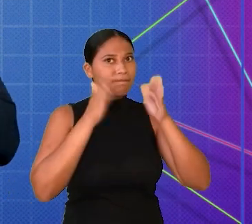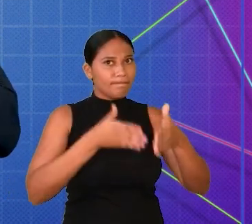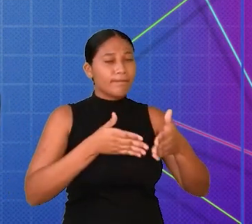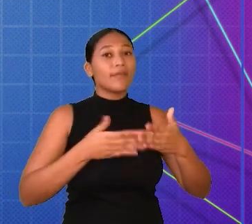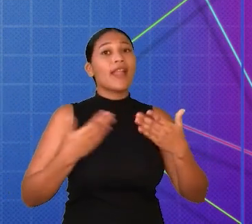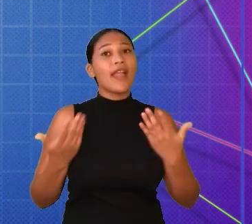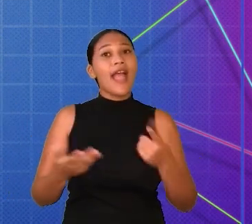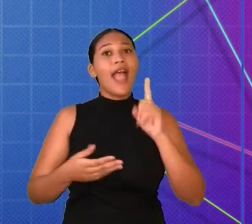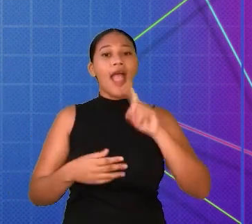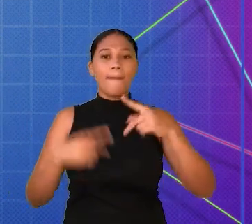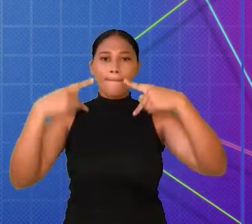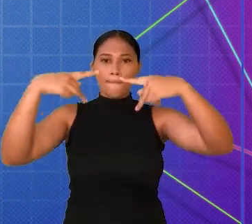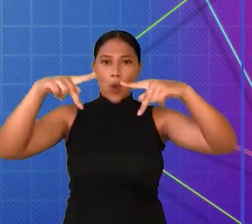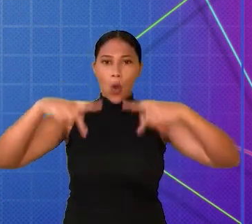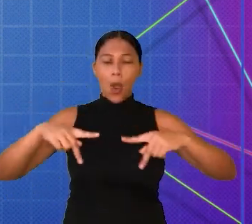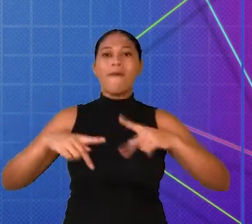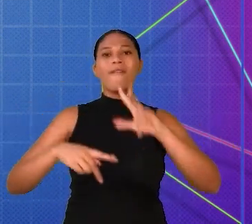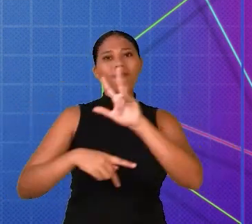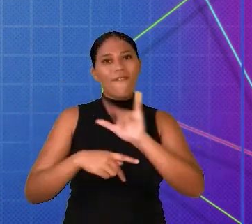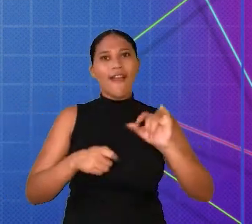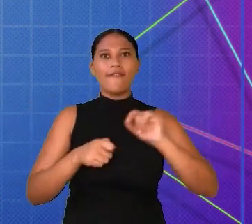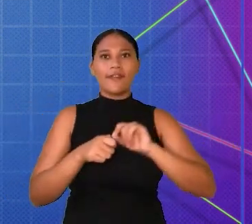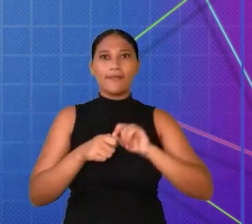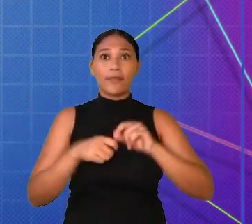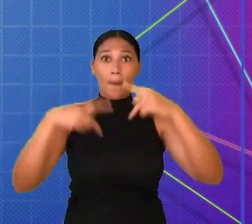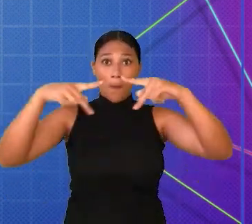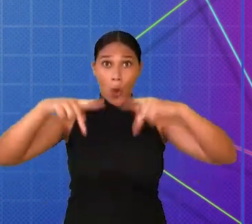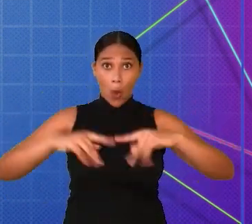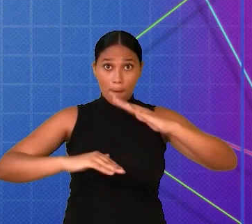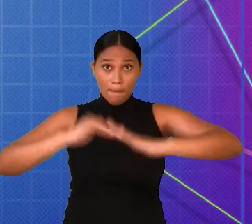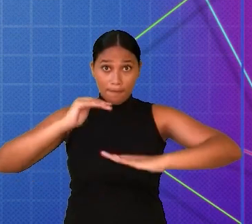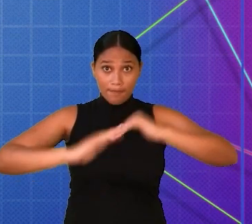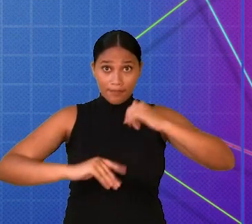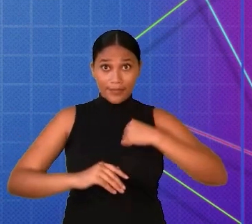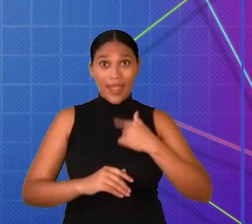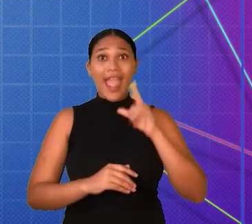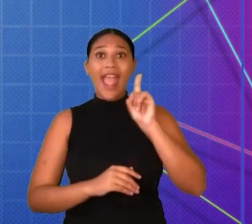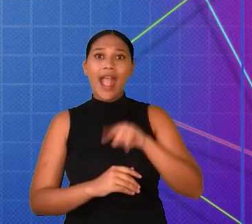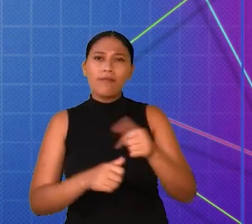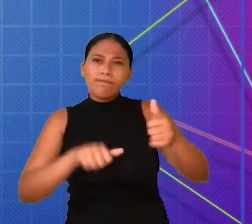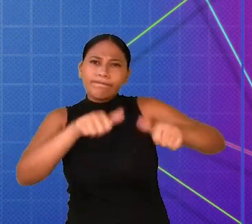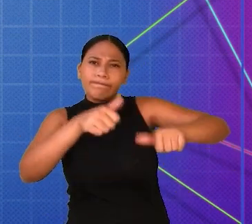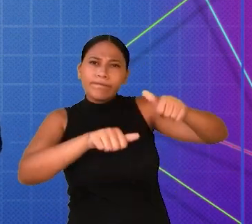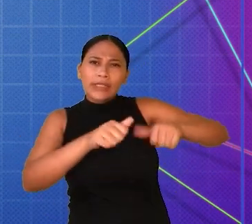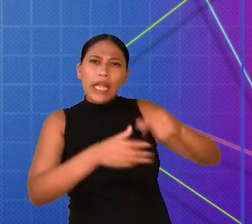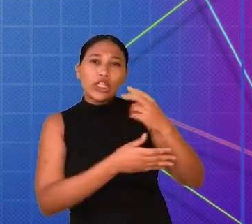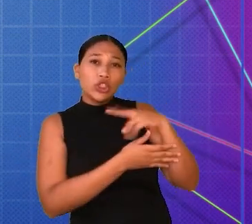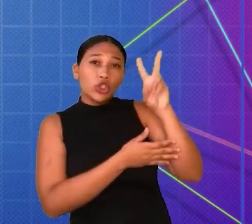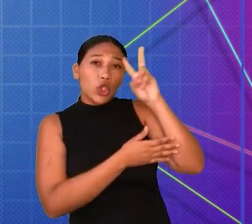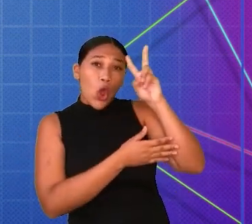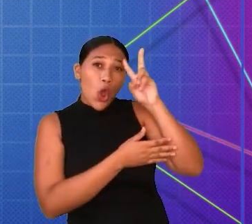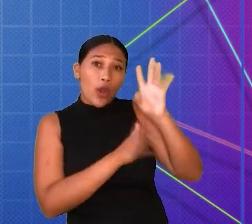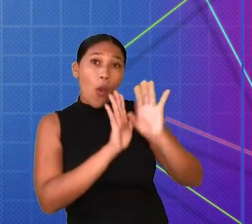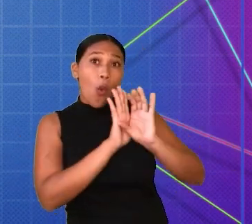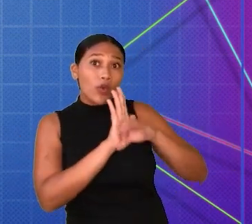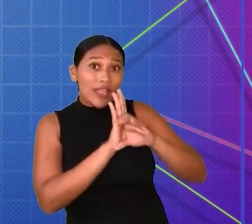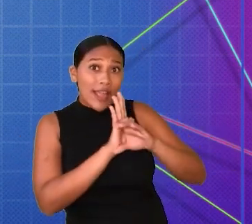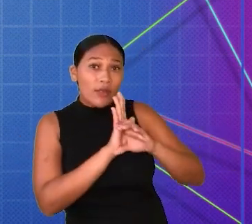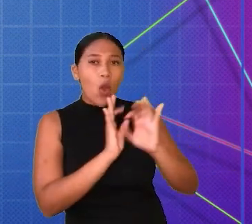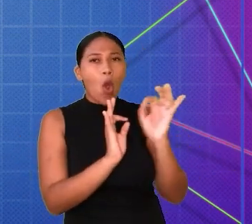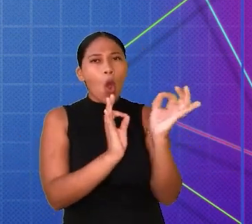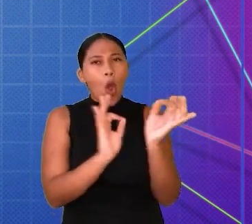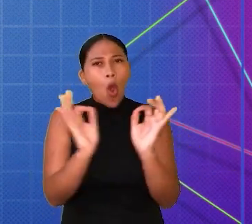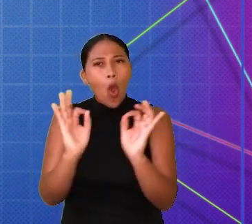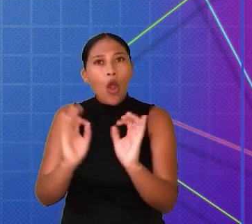do mundo onde o nosso jogo vai se passar. E é com a programação que vamos fazer isso. O programador vai ser o cara que vai analisar a história que